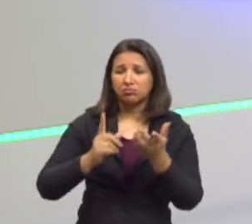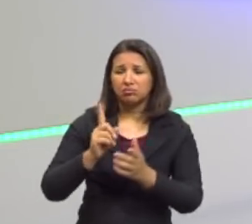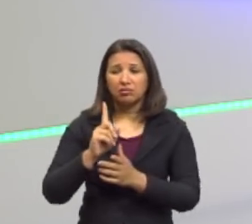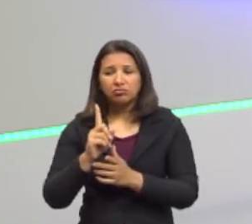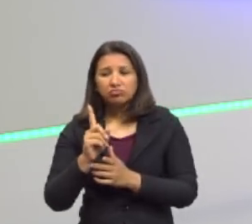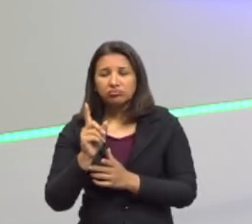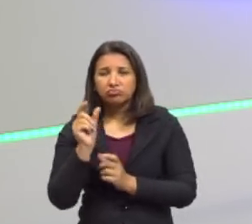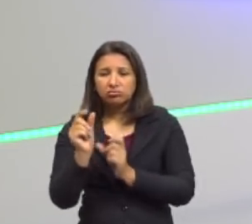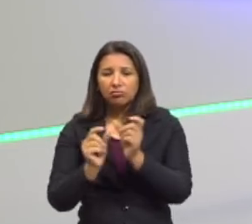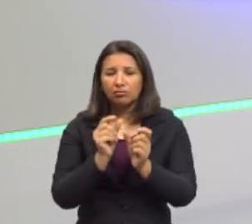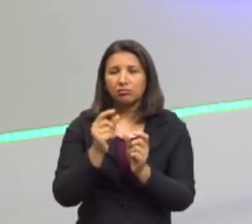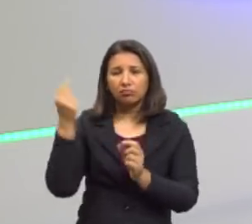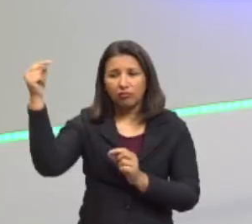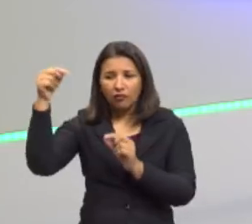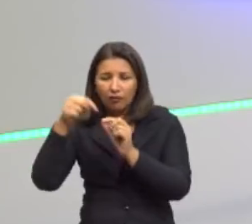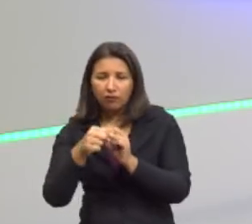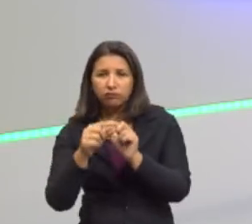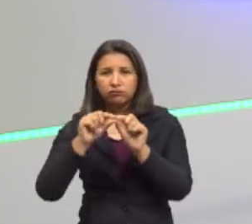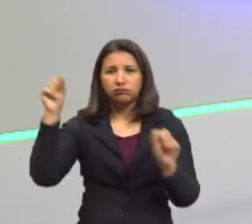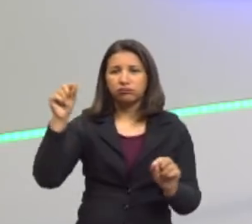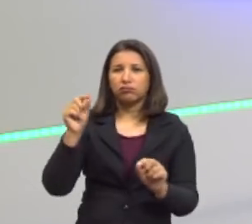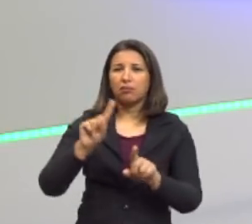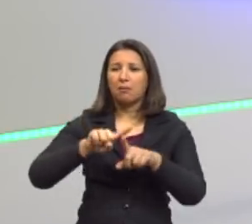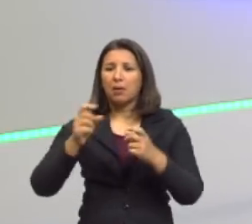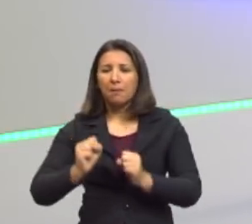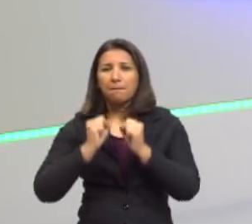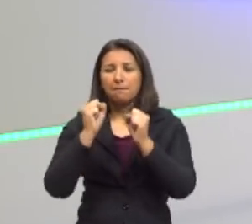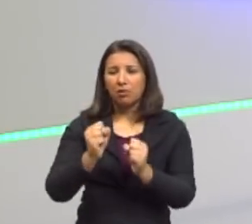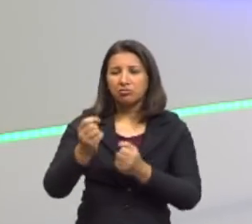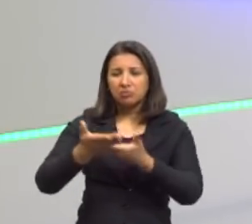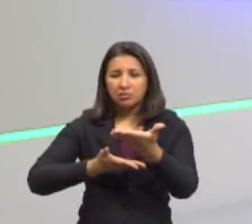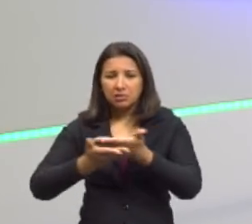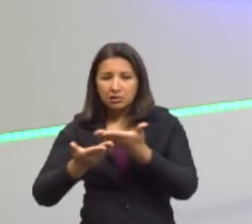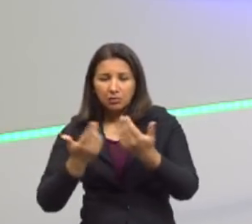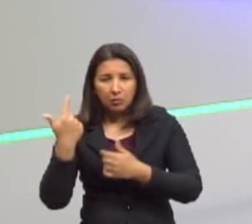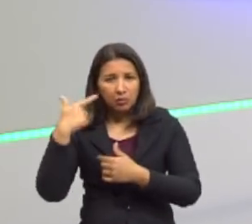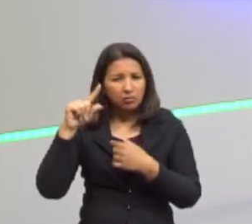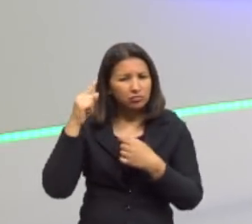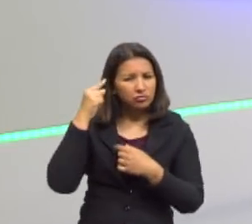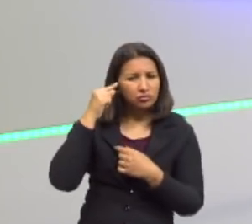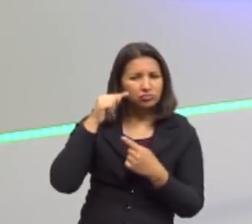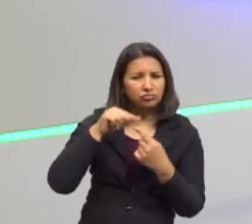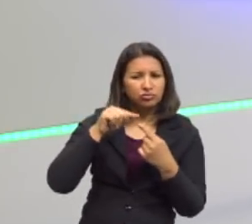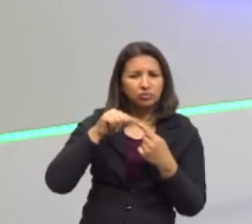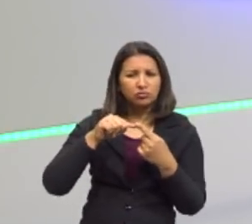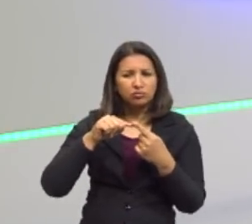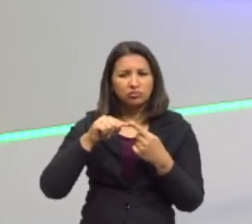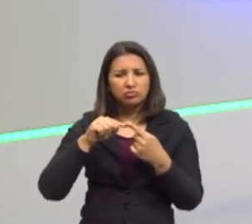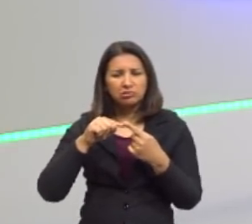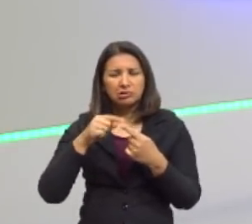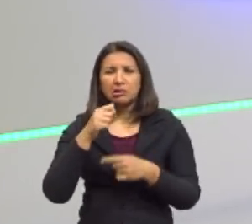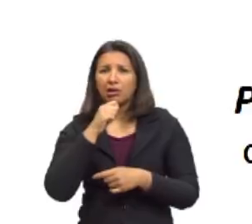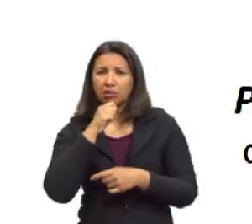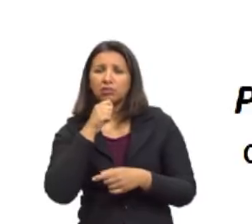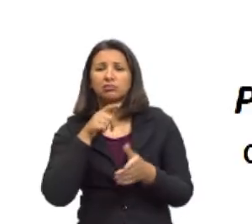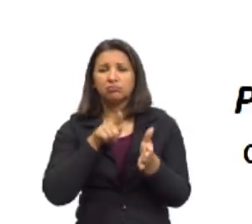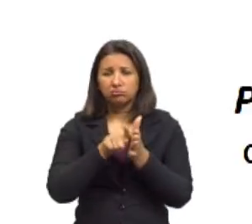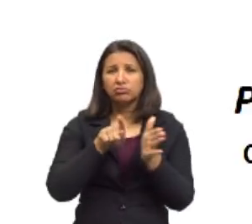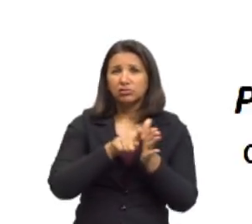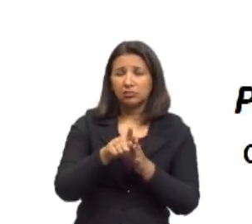né, pode acontecer algum tipo de interação que a gente ainda está pesquisando. Mas o sabre de